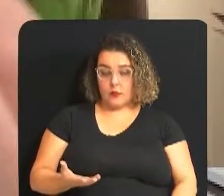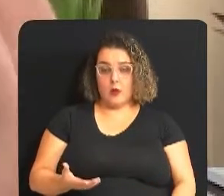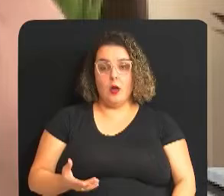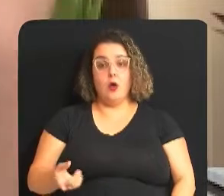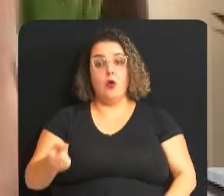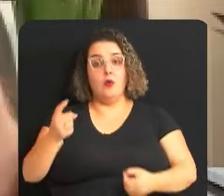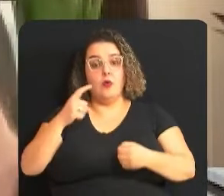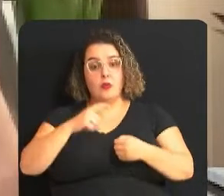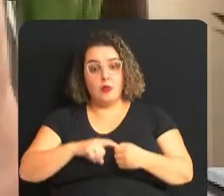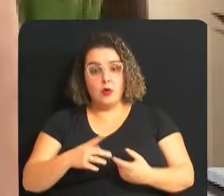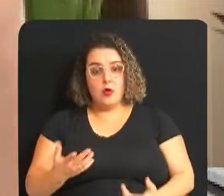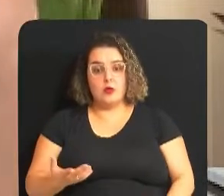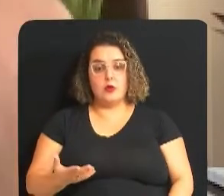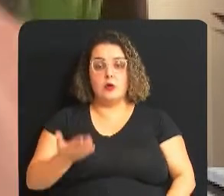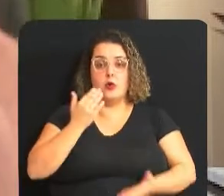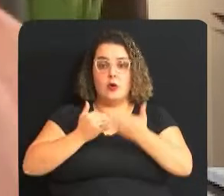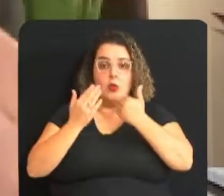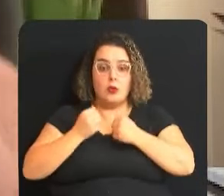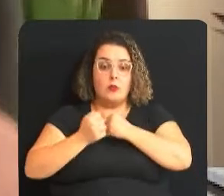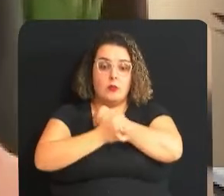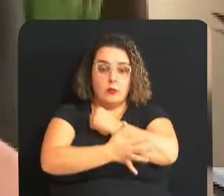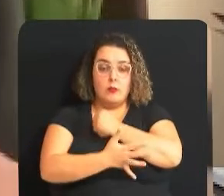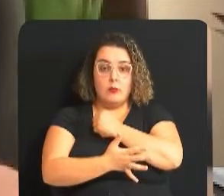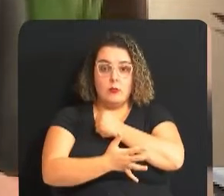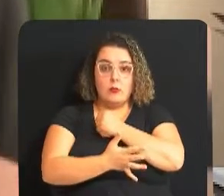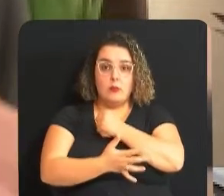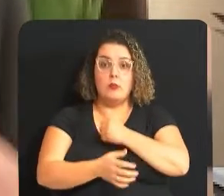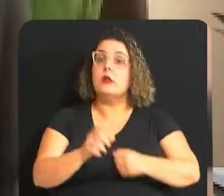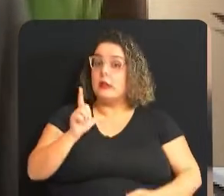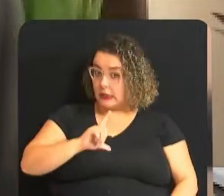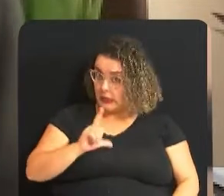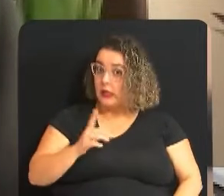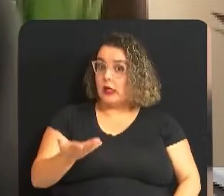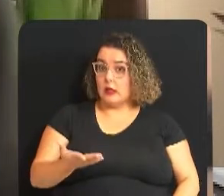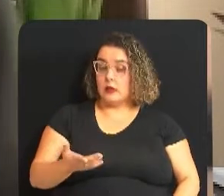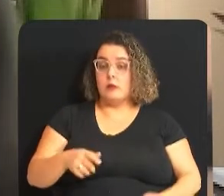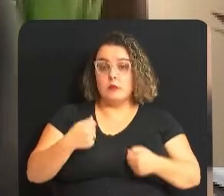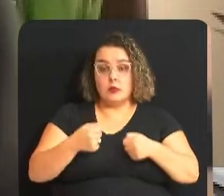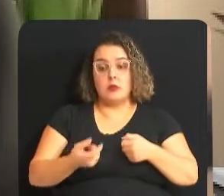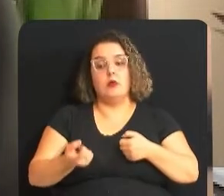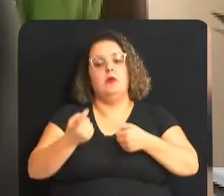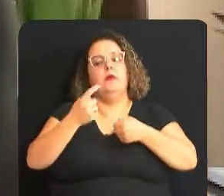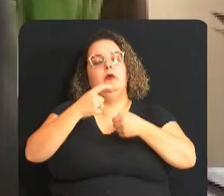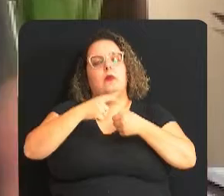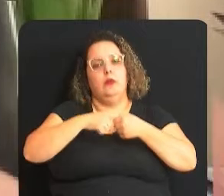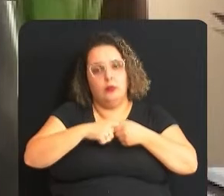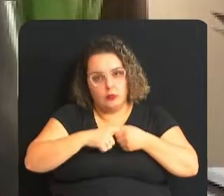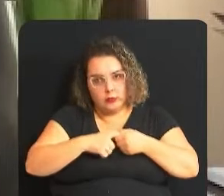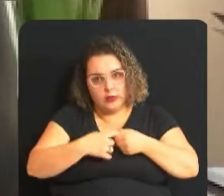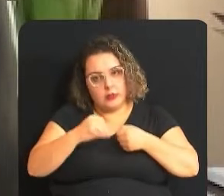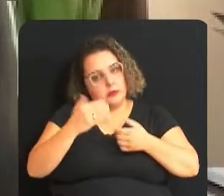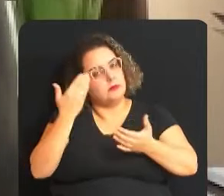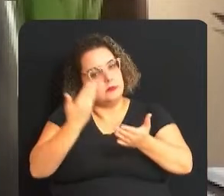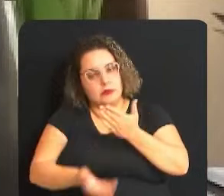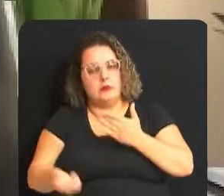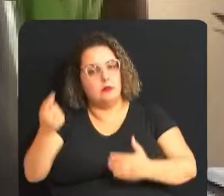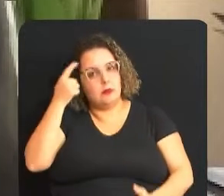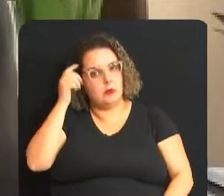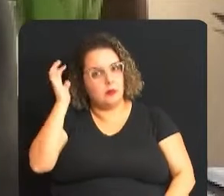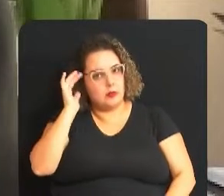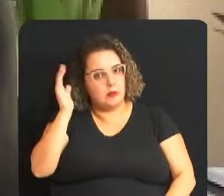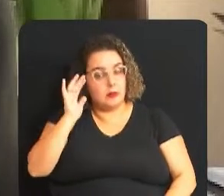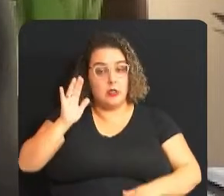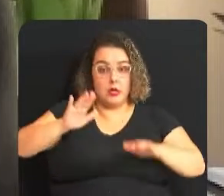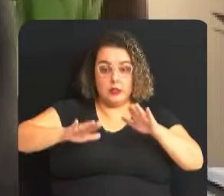reflexo de comer e evacuar existe. Você só precisa recuperar, caso você tenha perdido. Muitas vezes, as